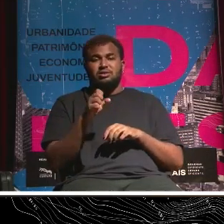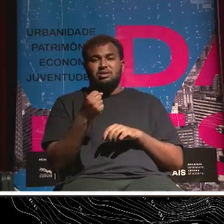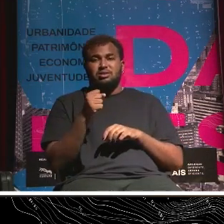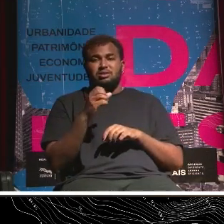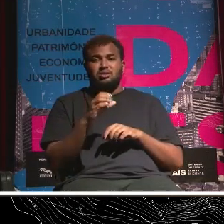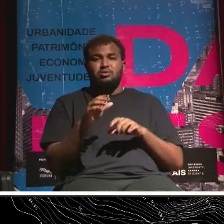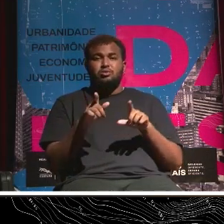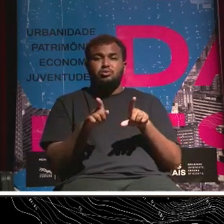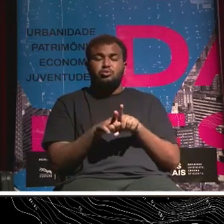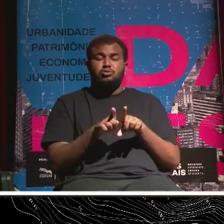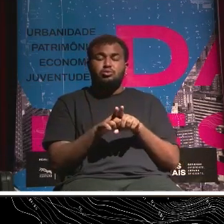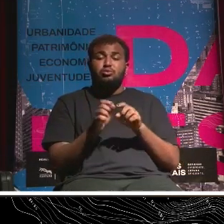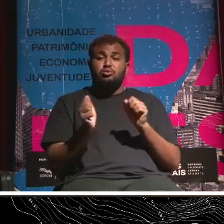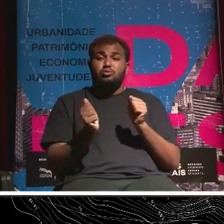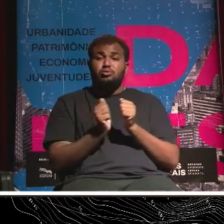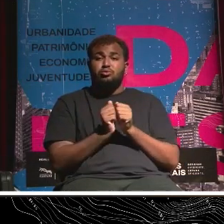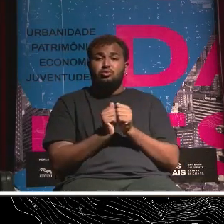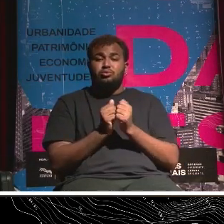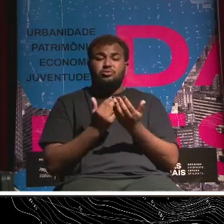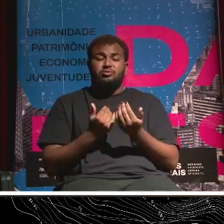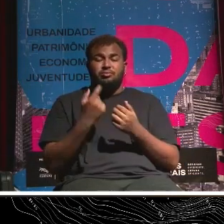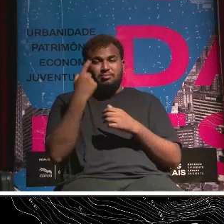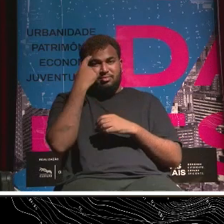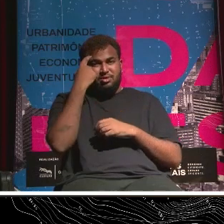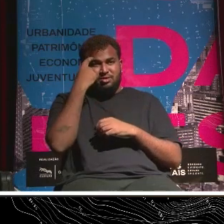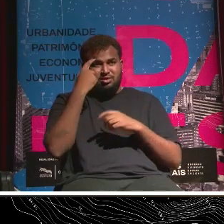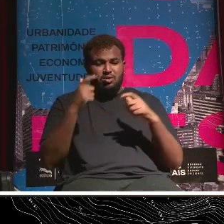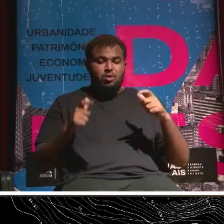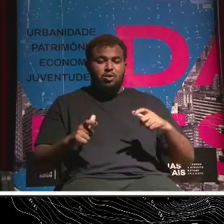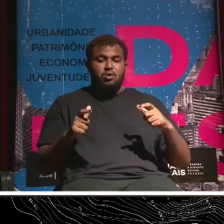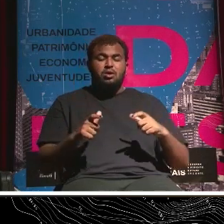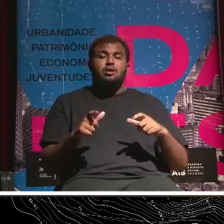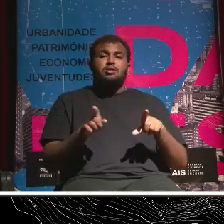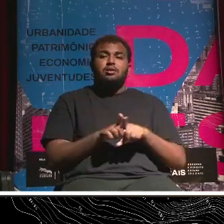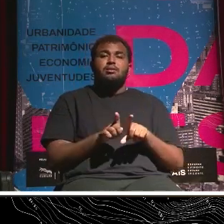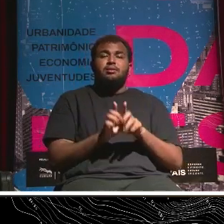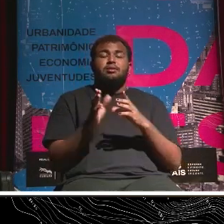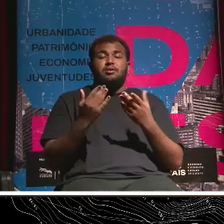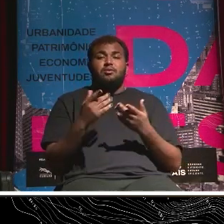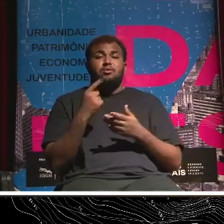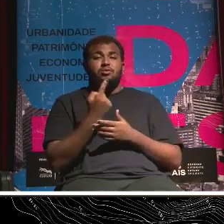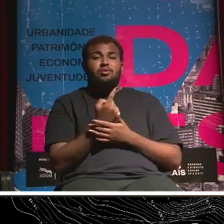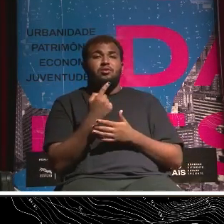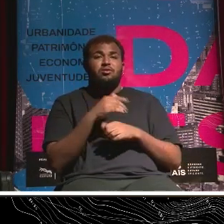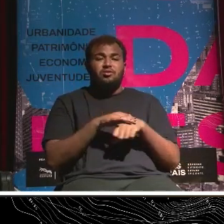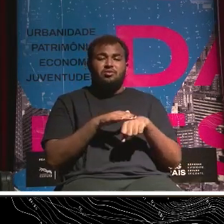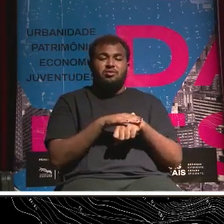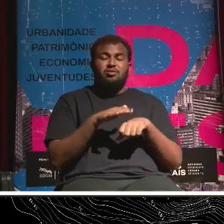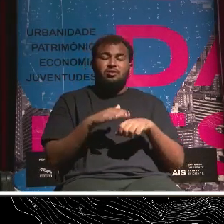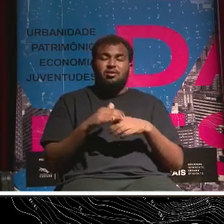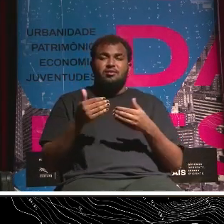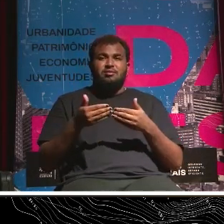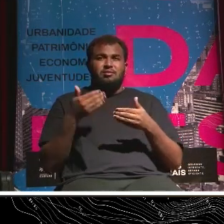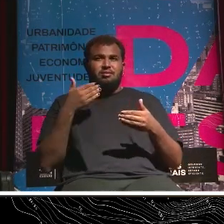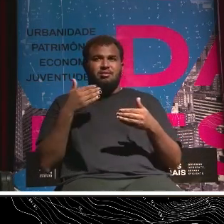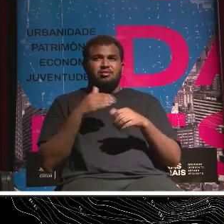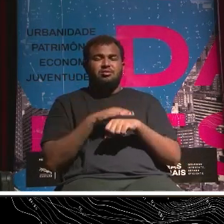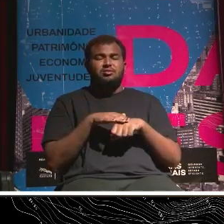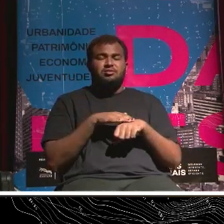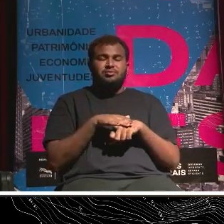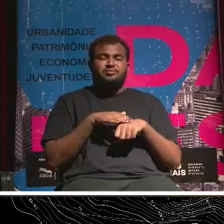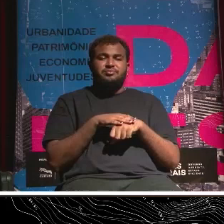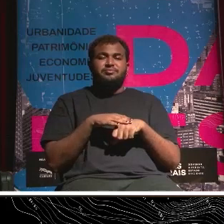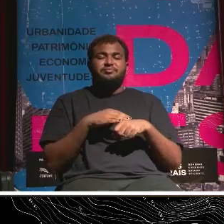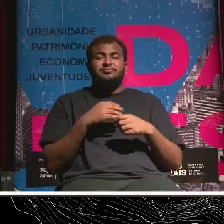também, pensando esse lugar assim. E aí a gente estava conversando mais cedo, antes de começar, estava conversando eu, Maria e